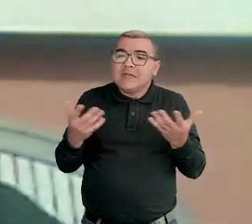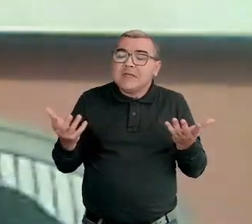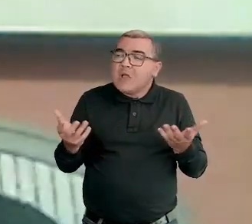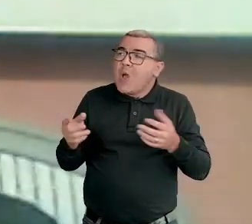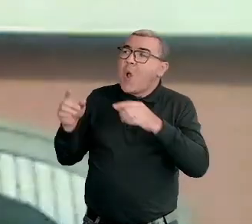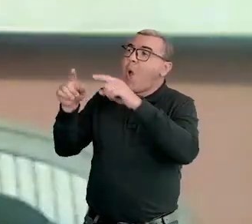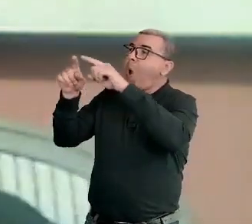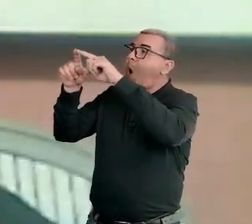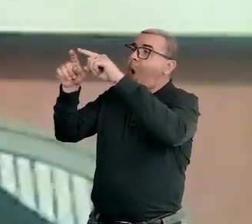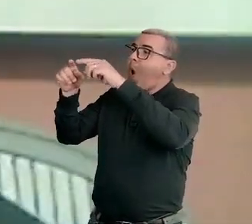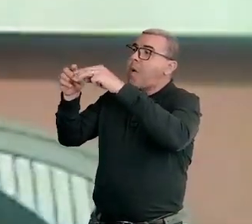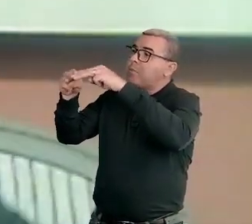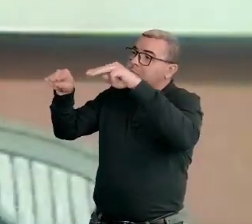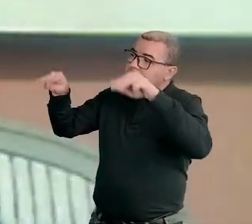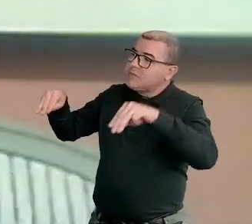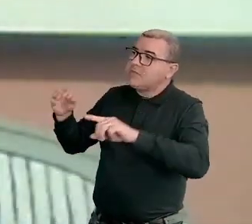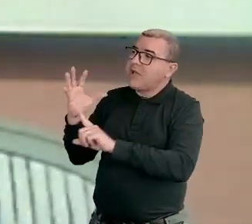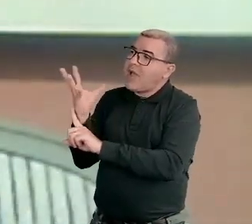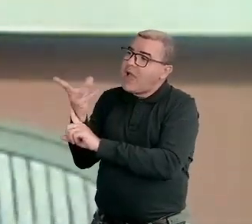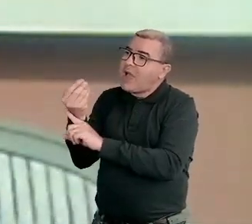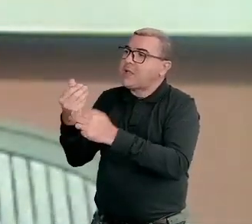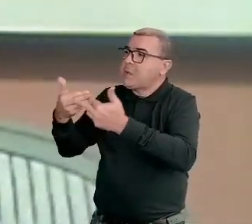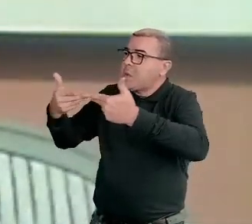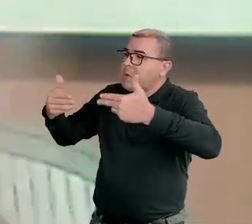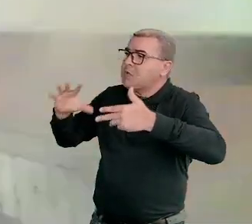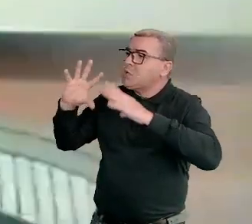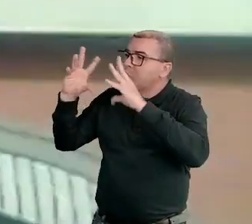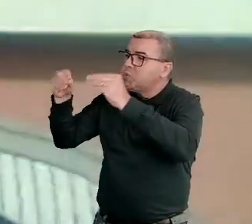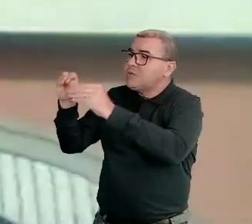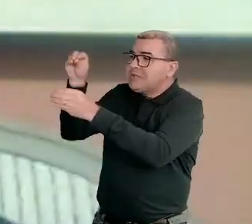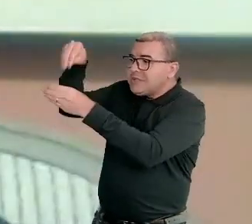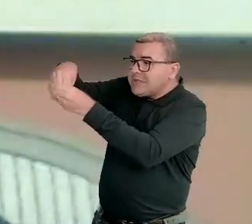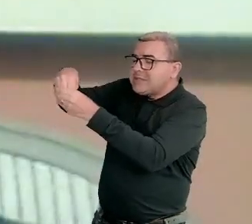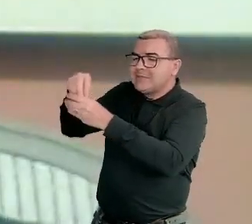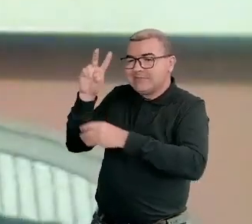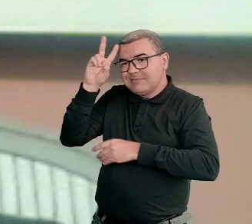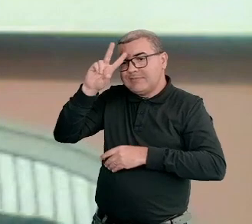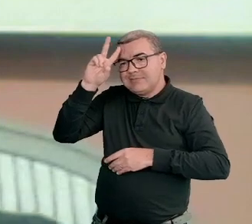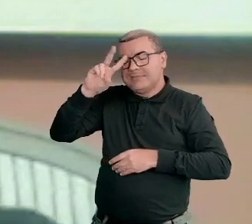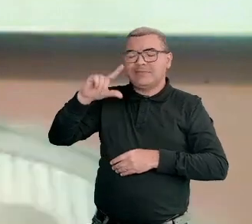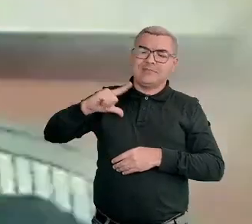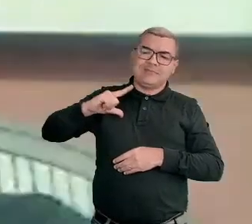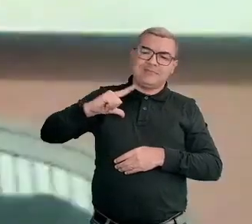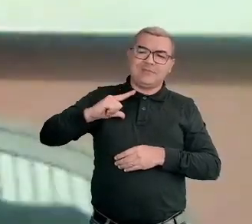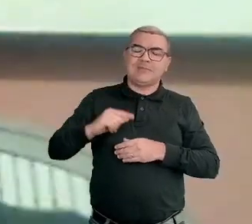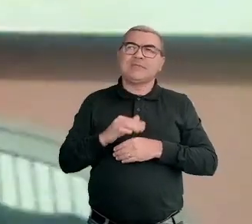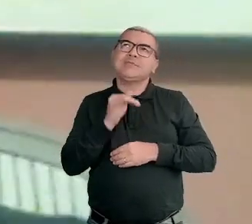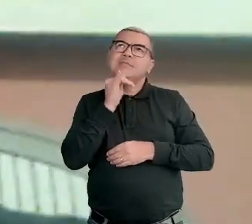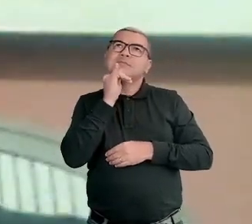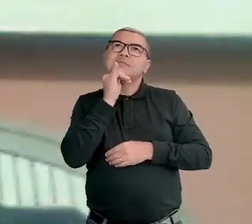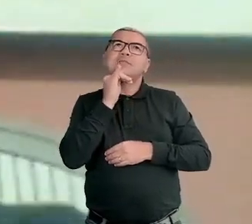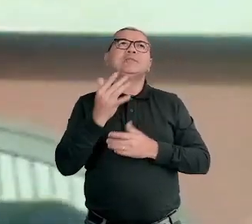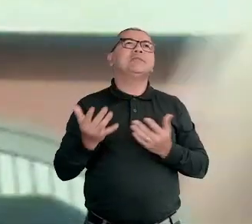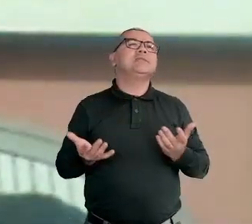as próprias obras de arte, elas têm uma história, né? É como